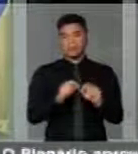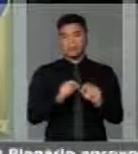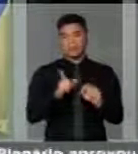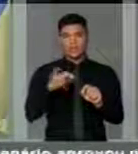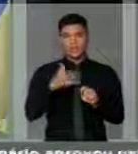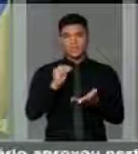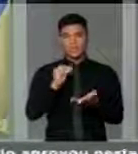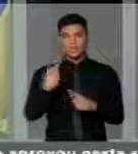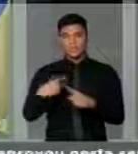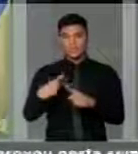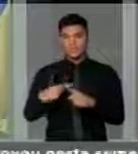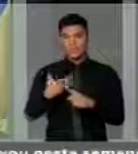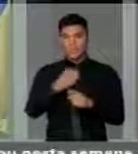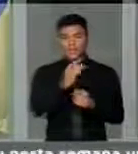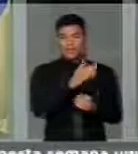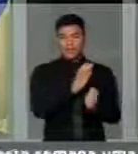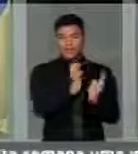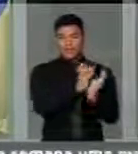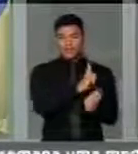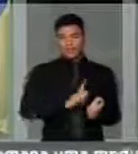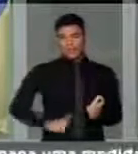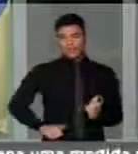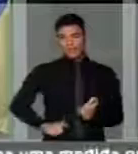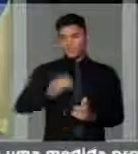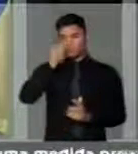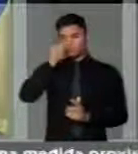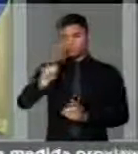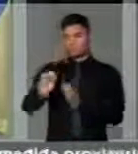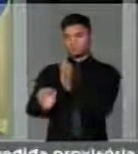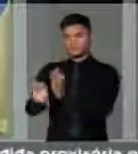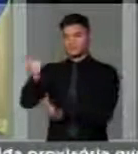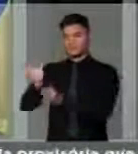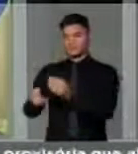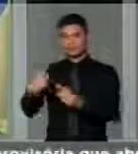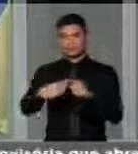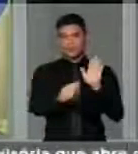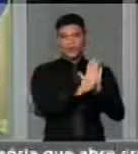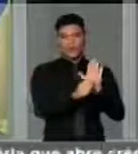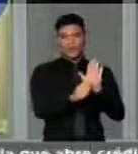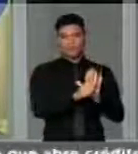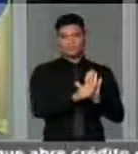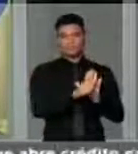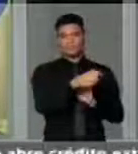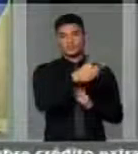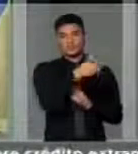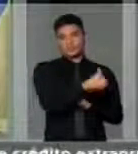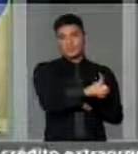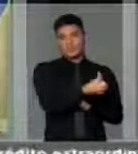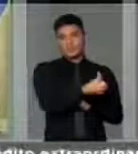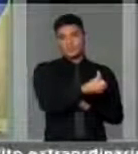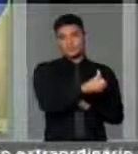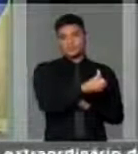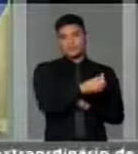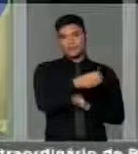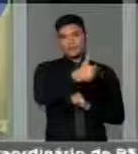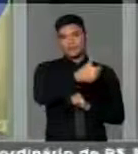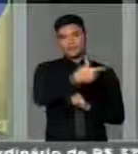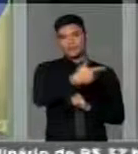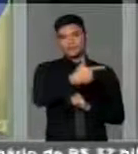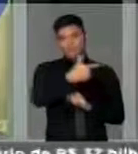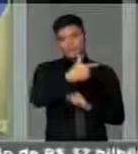da justiça que esse governo cometeu este crime tipificado no artigo 6º da Lei 1079. É pelo crime